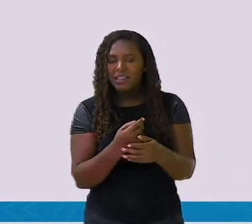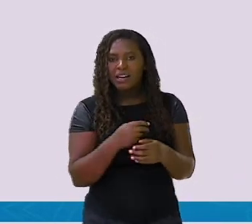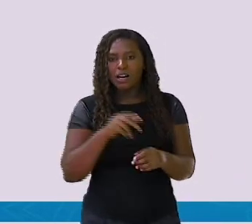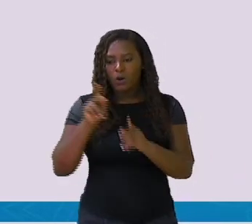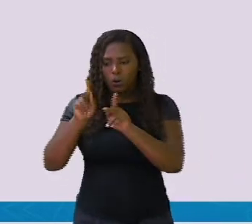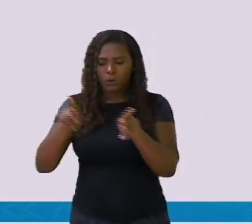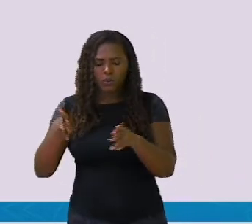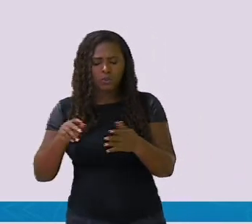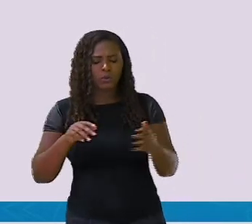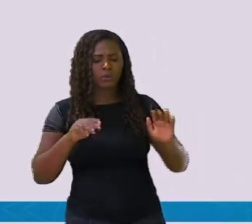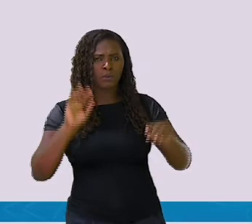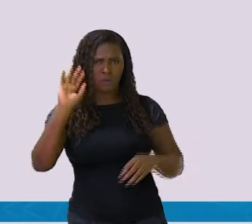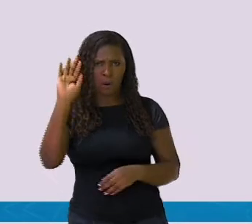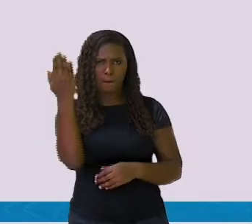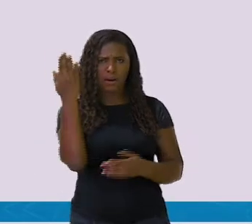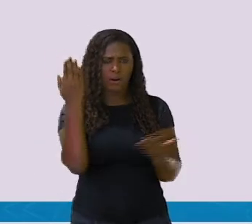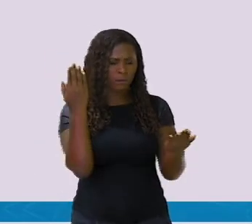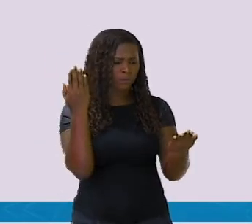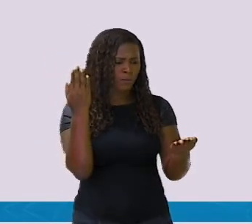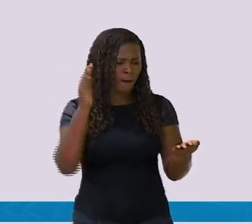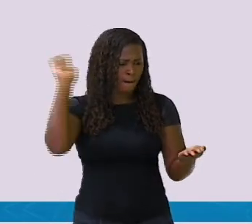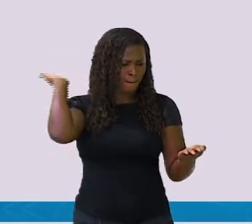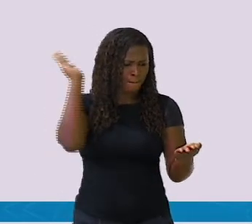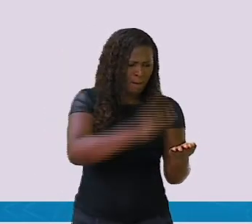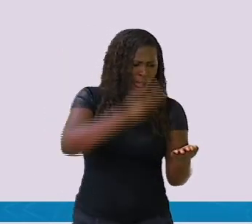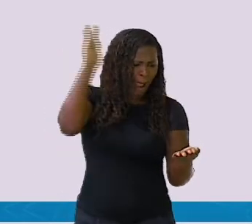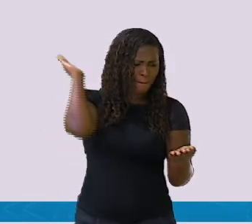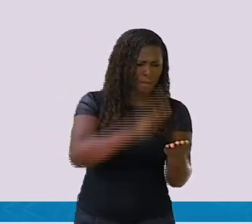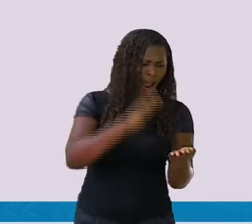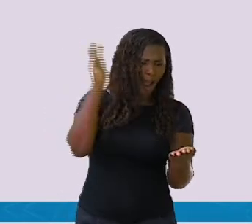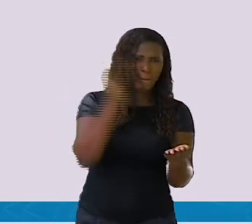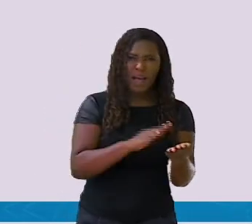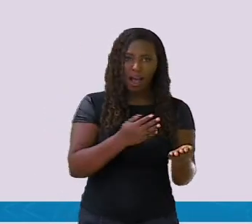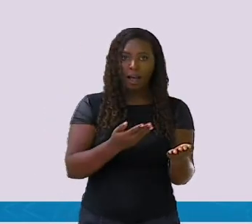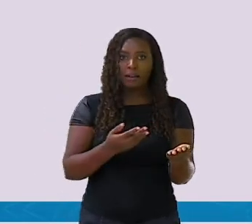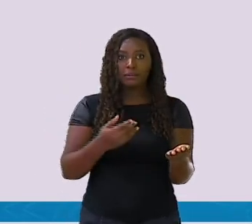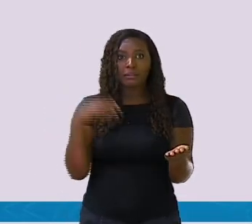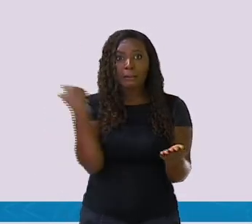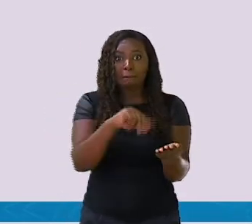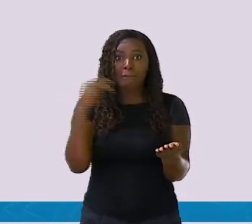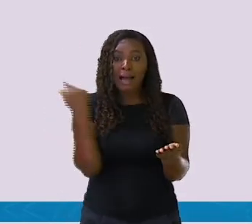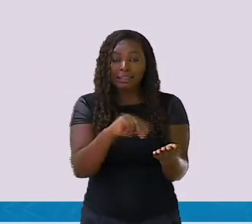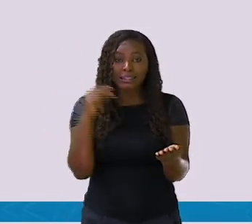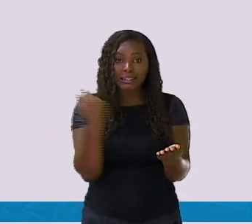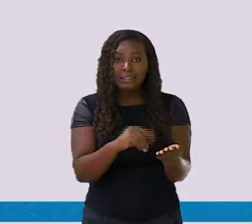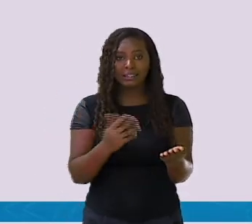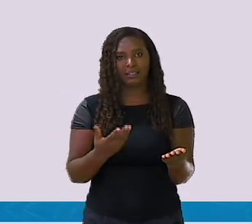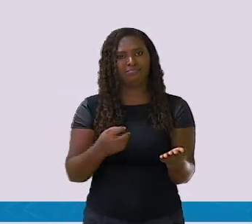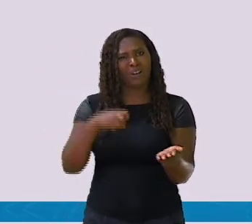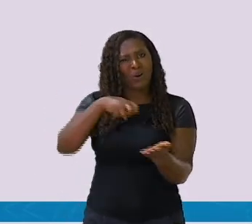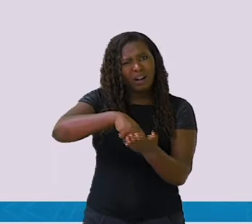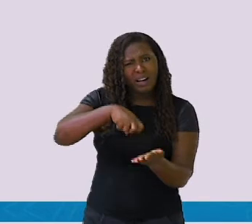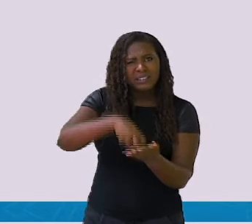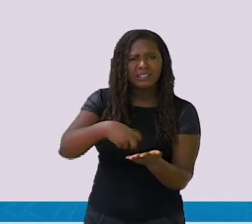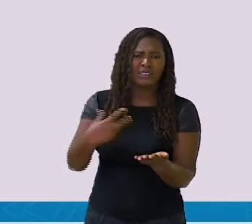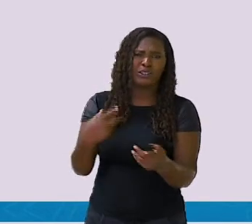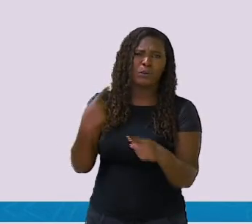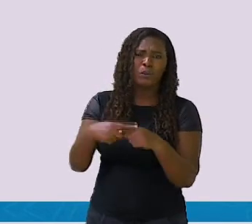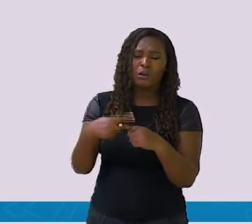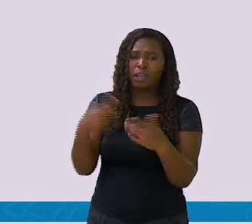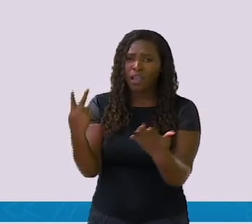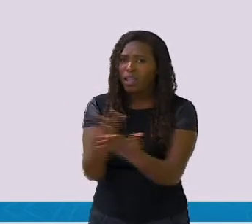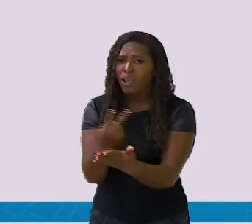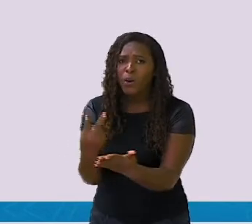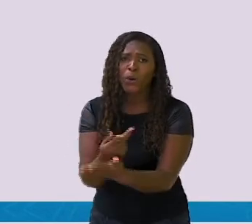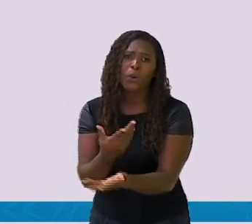ou o professor, né, que batia na mão do aluno ali quando ele errava, era um castigo, né? A tinta para escrever,